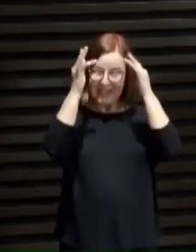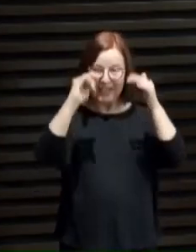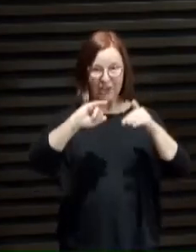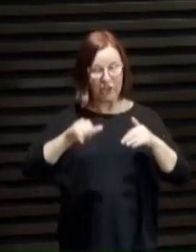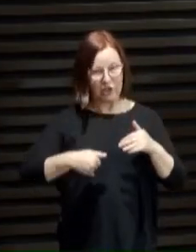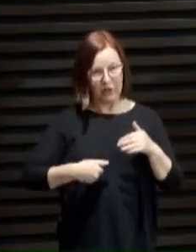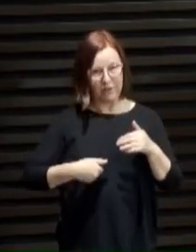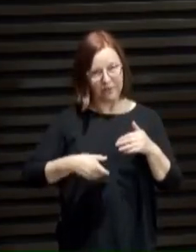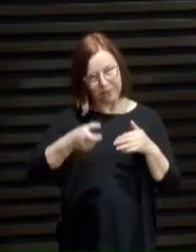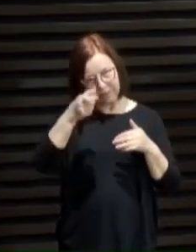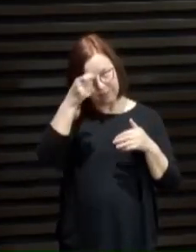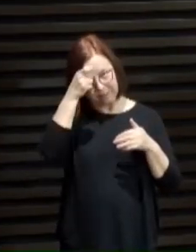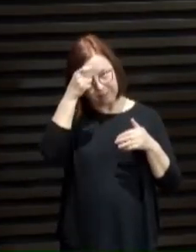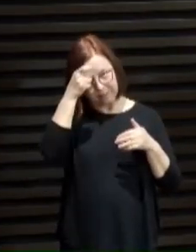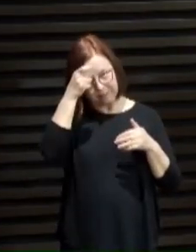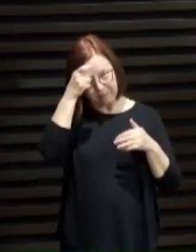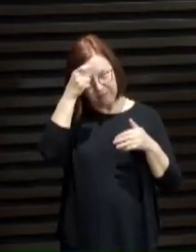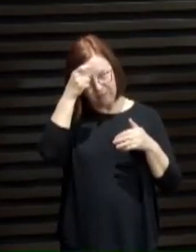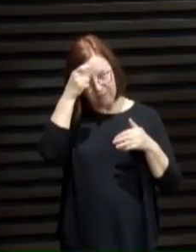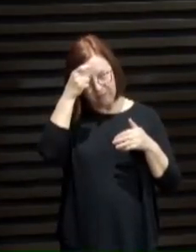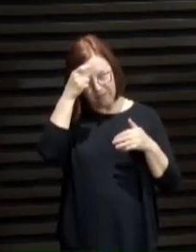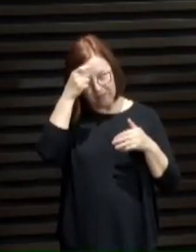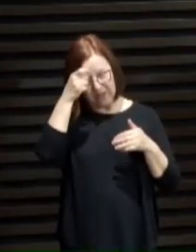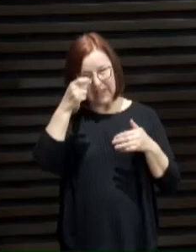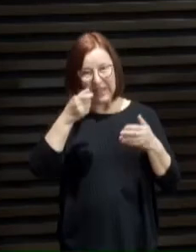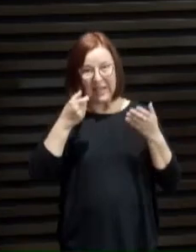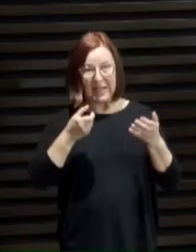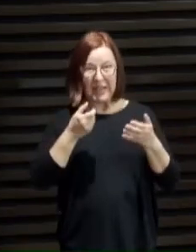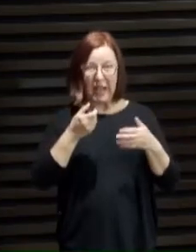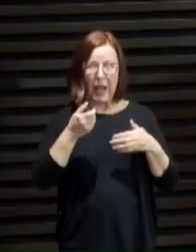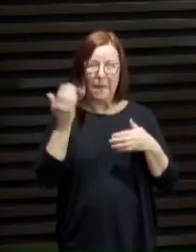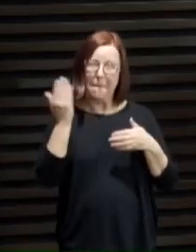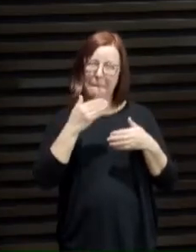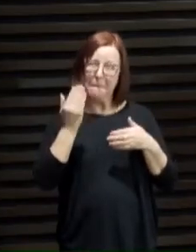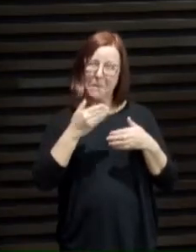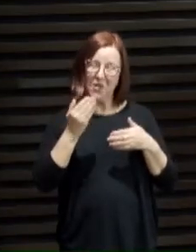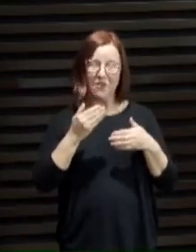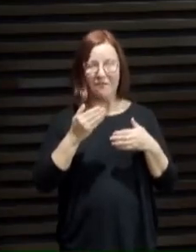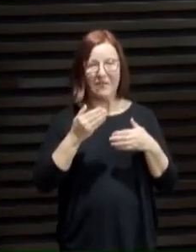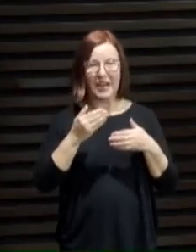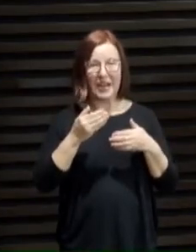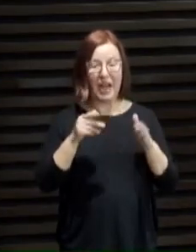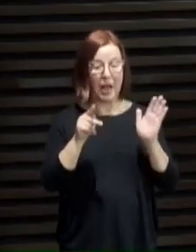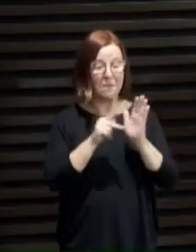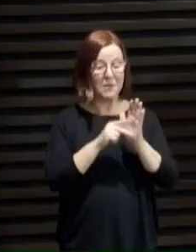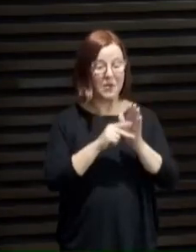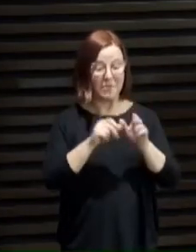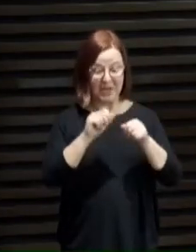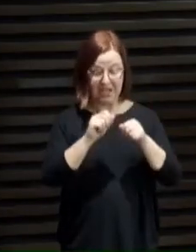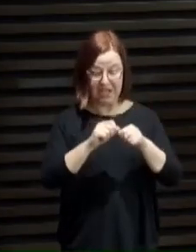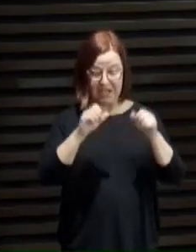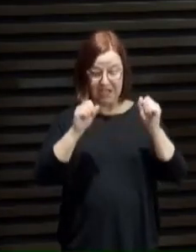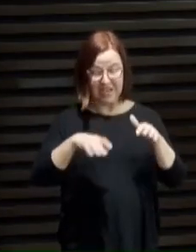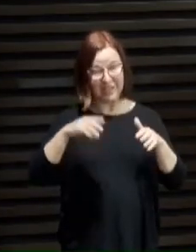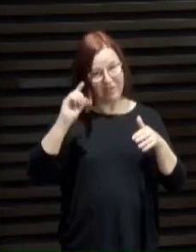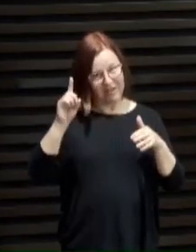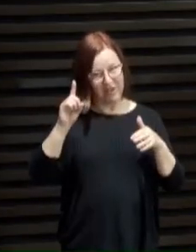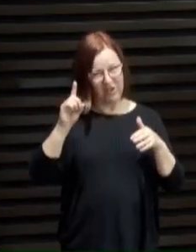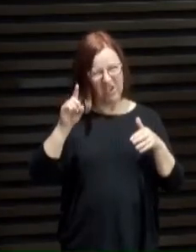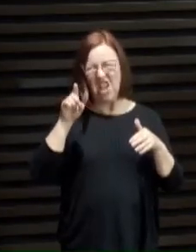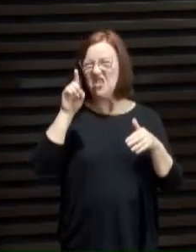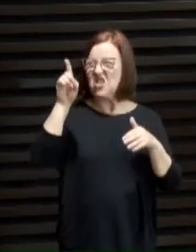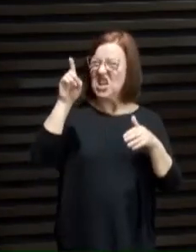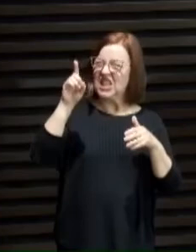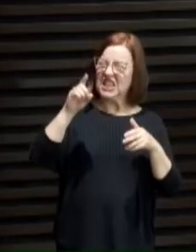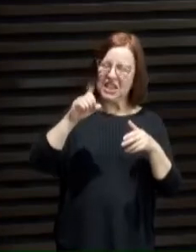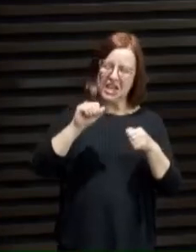xeque a própria criação de Deus, a própria intencionalidade da criação de Deus. Você criou um ser que é incapaz de